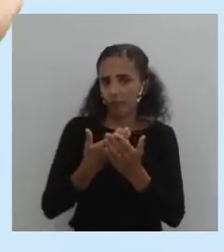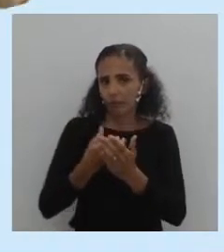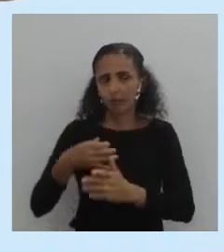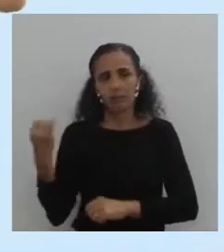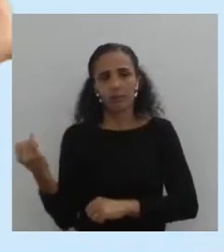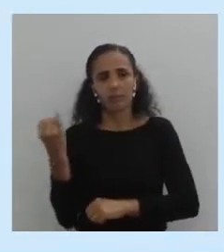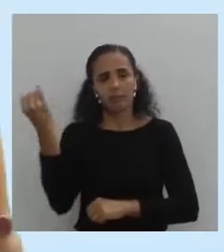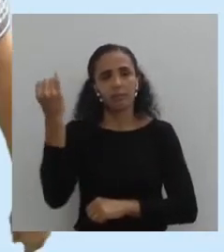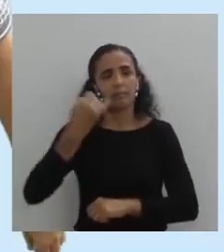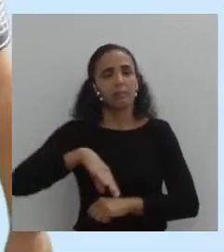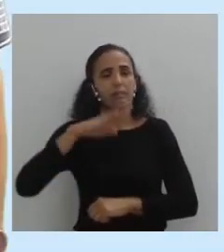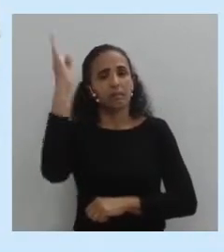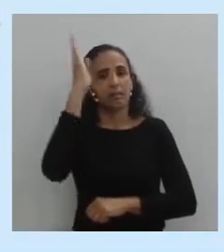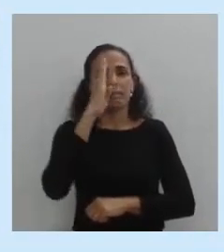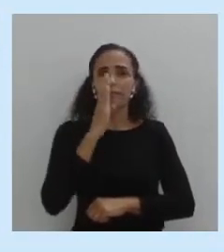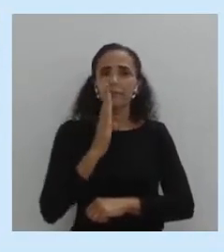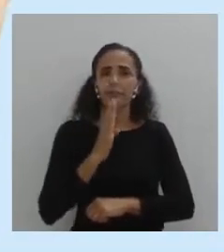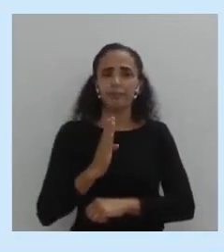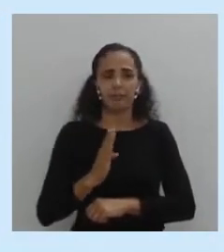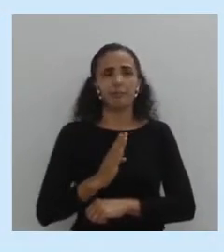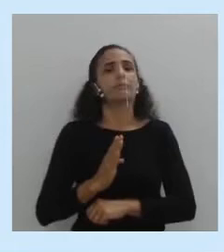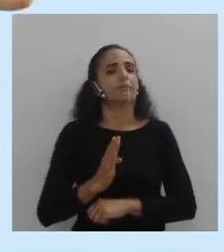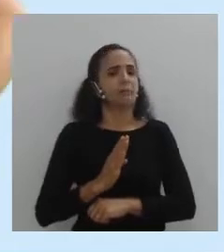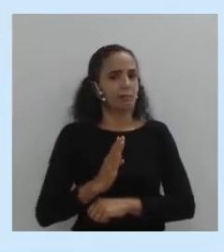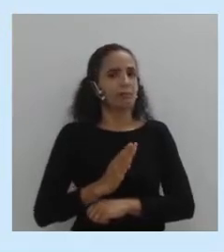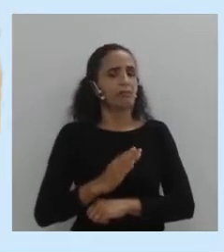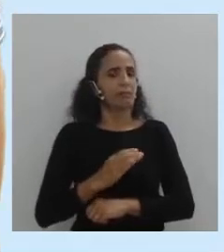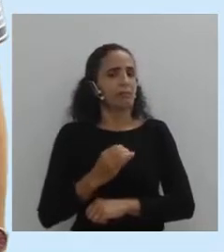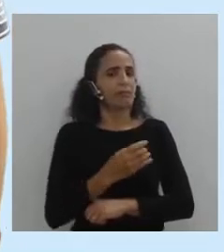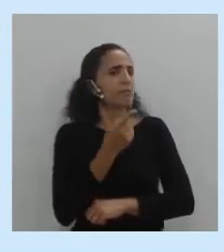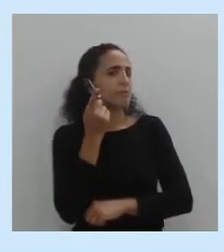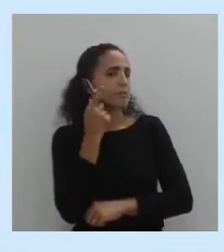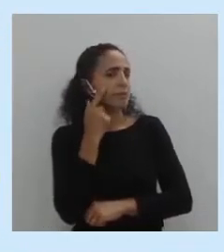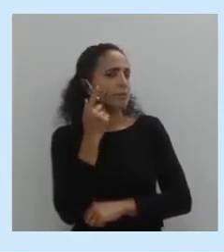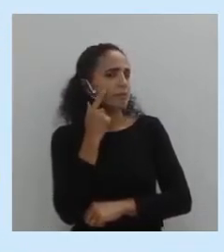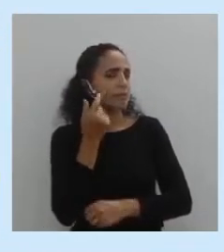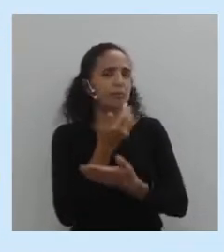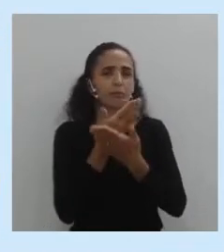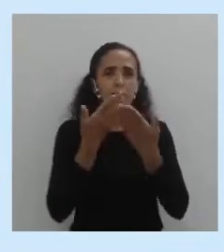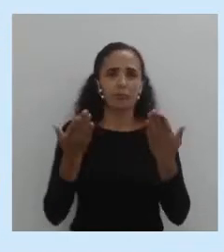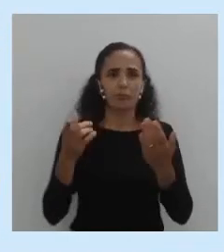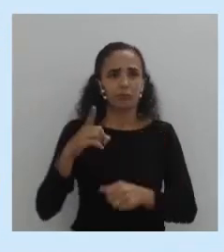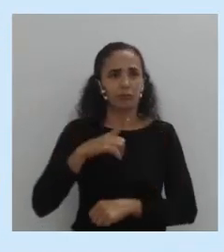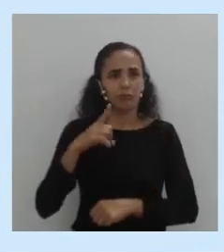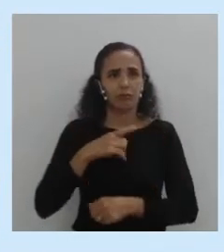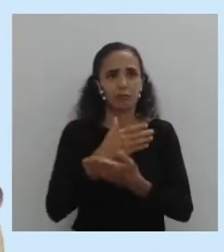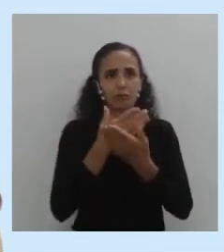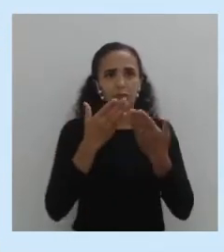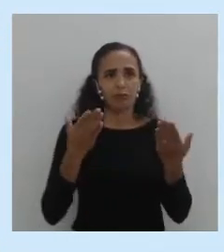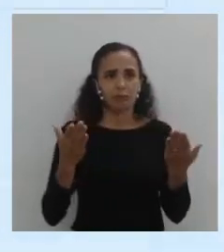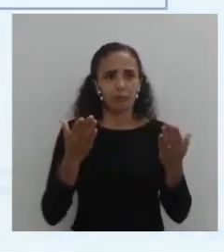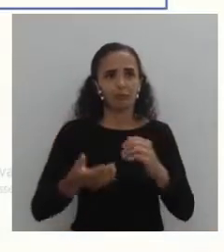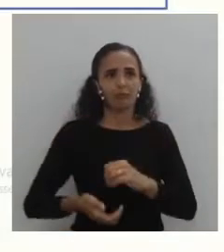esse país plural. Vamos lá, vamos à primeira. Olhando para a tela, nós temos aqui,